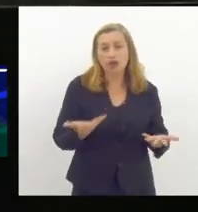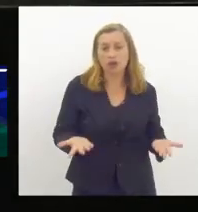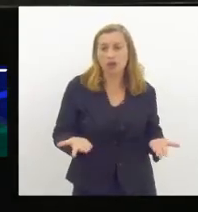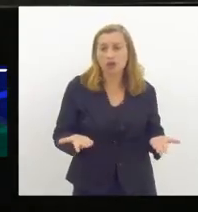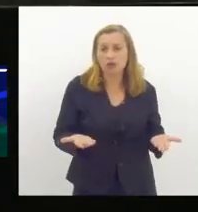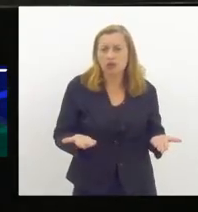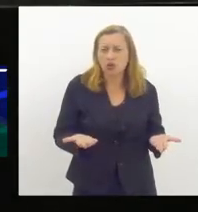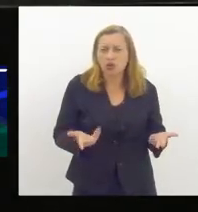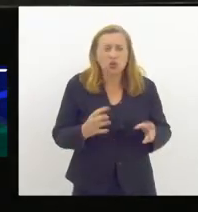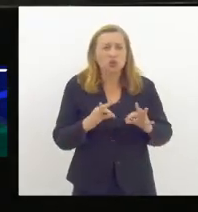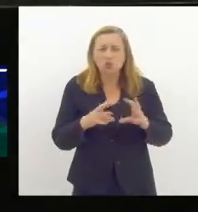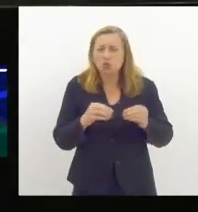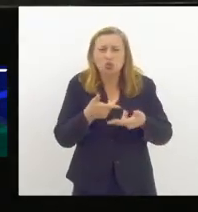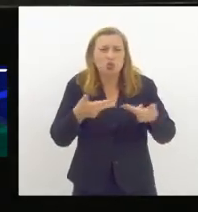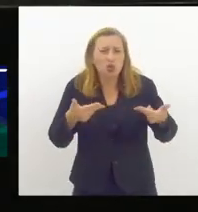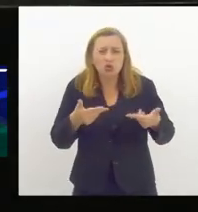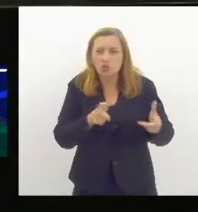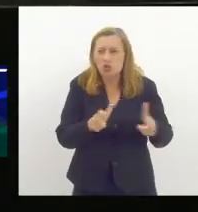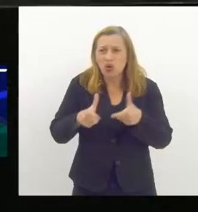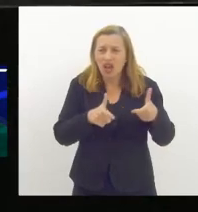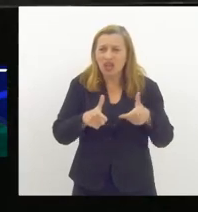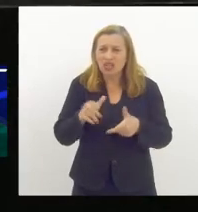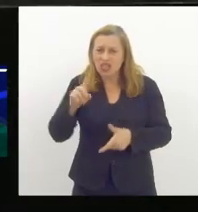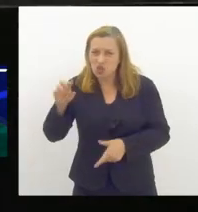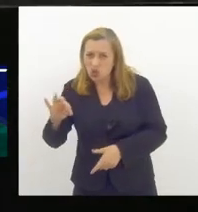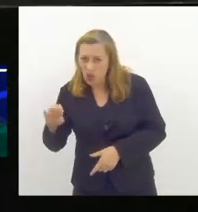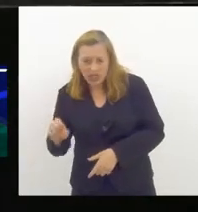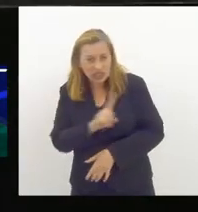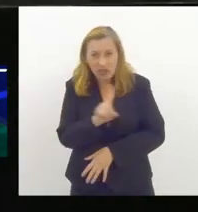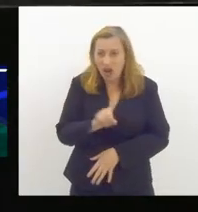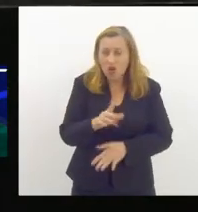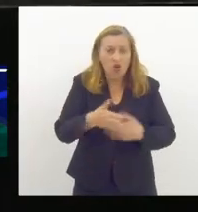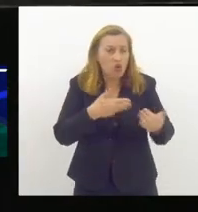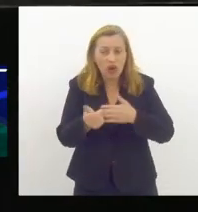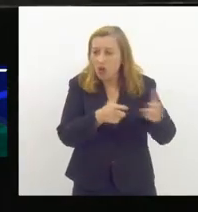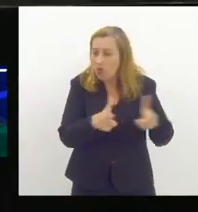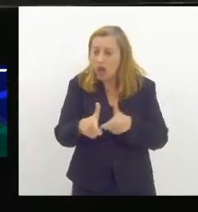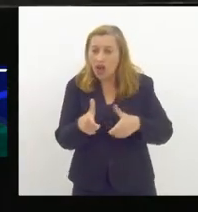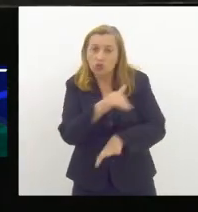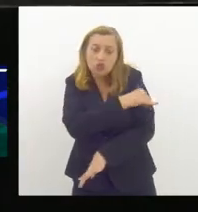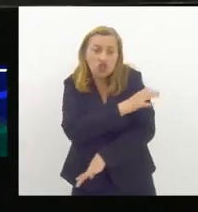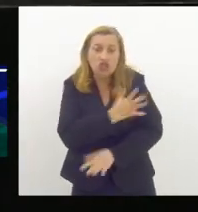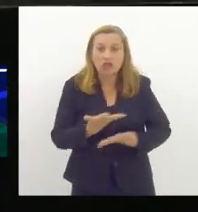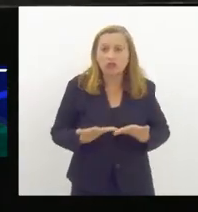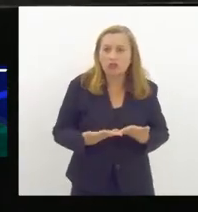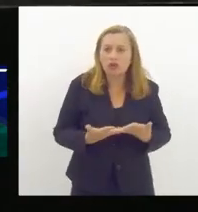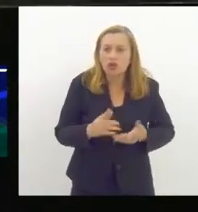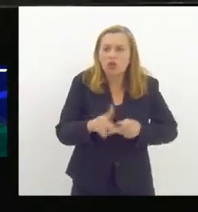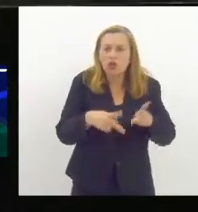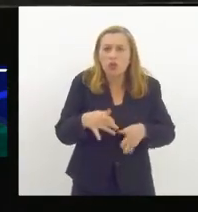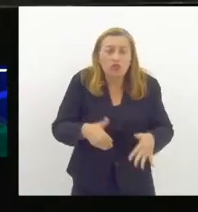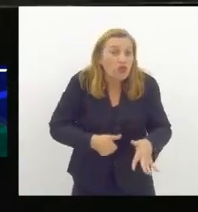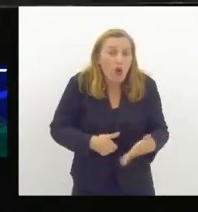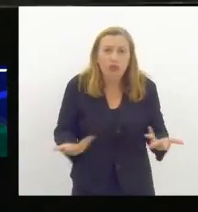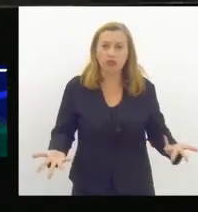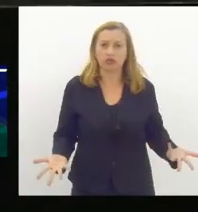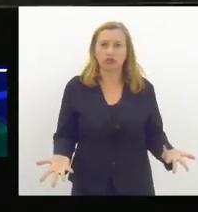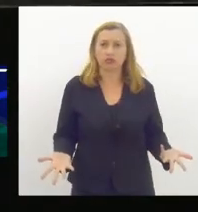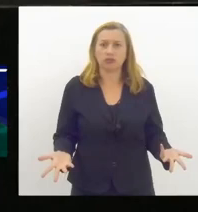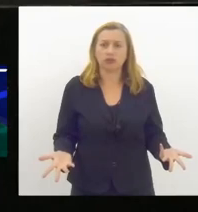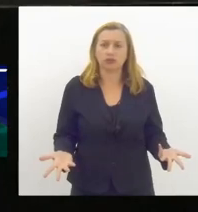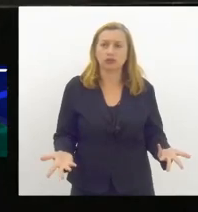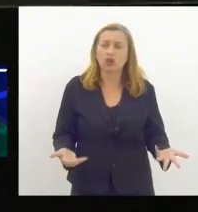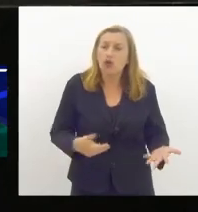esse tudo quanto é lugar Israel sogra só não acha não e todas as áreas do Rio de Janeiro a população está passando fome